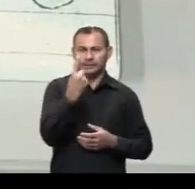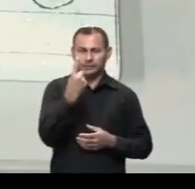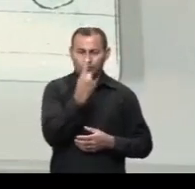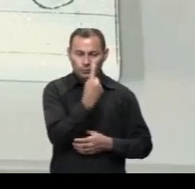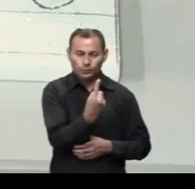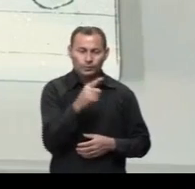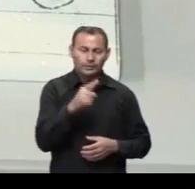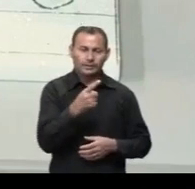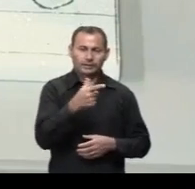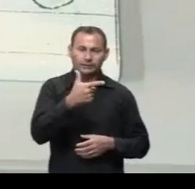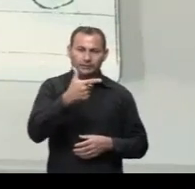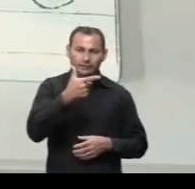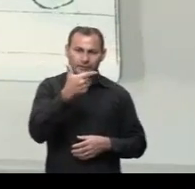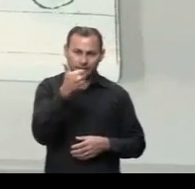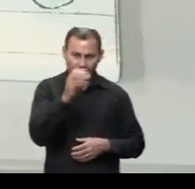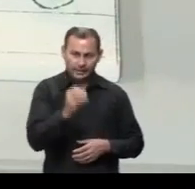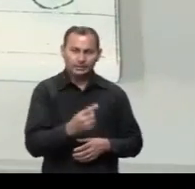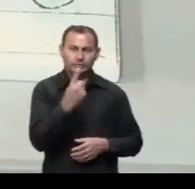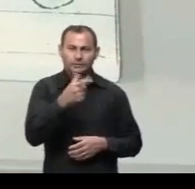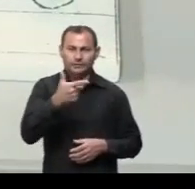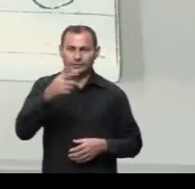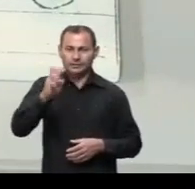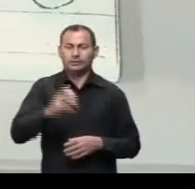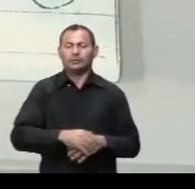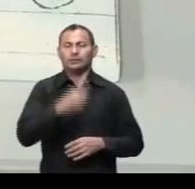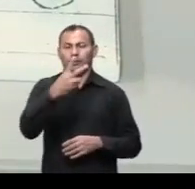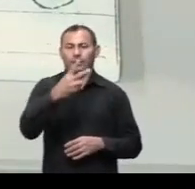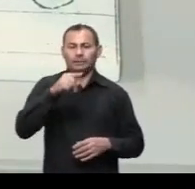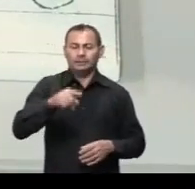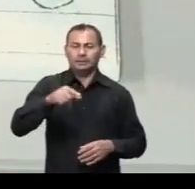1,10, 1,25, 2,74